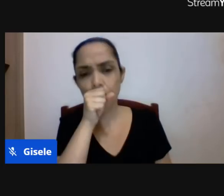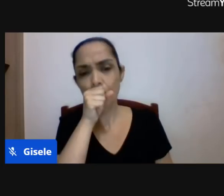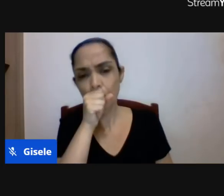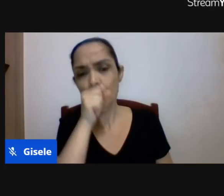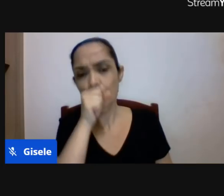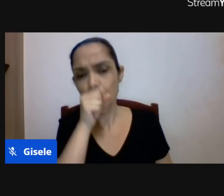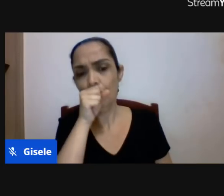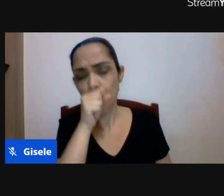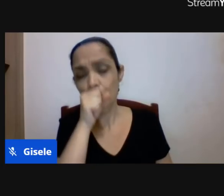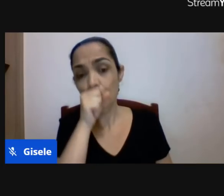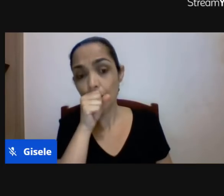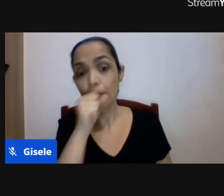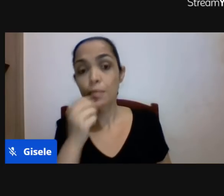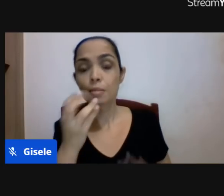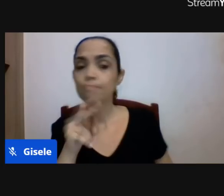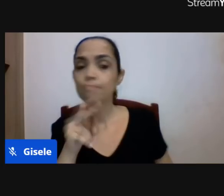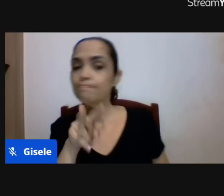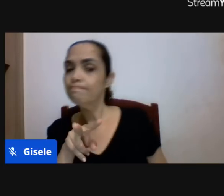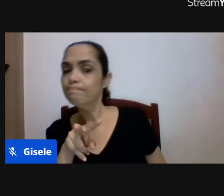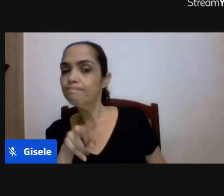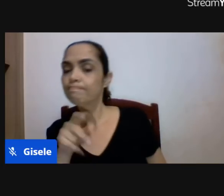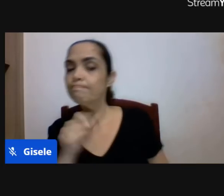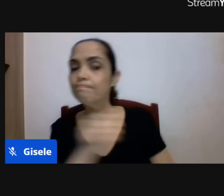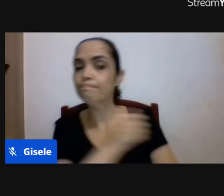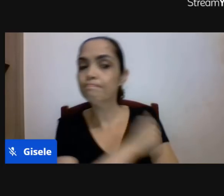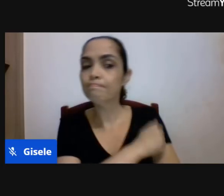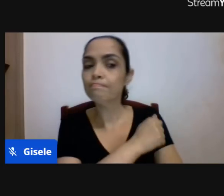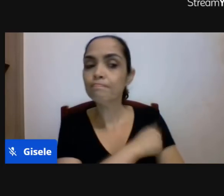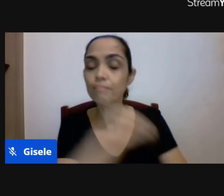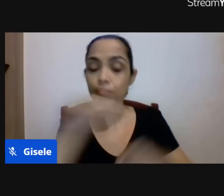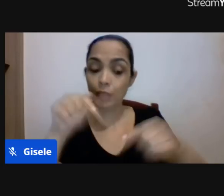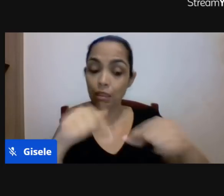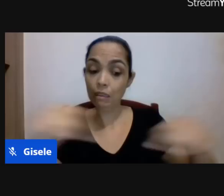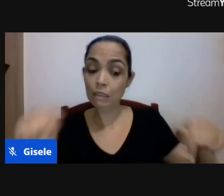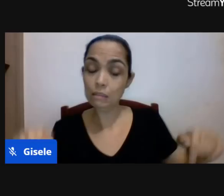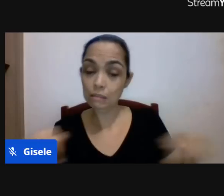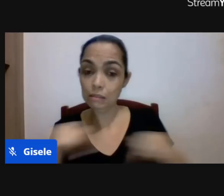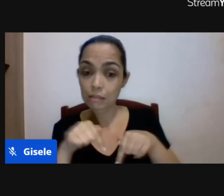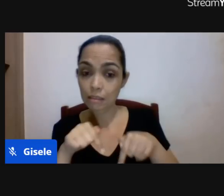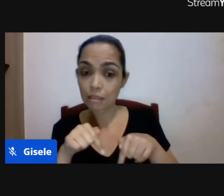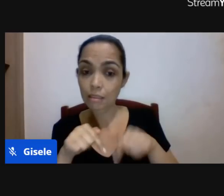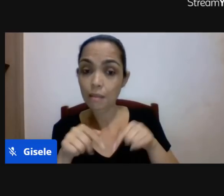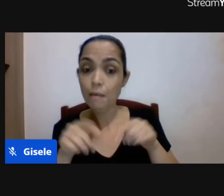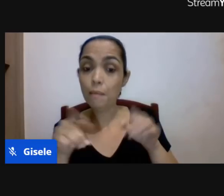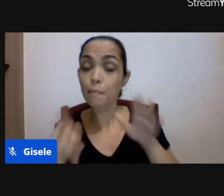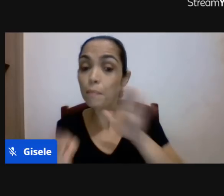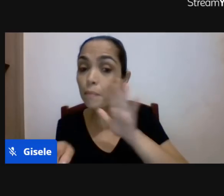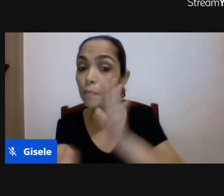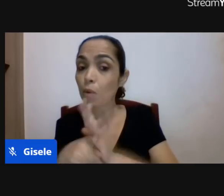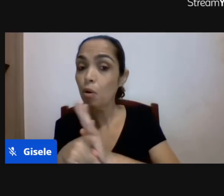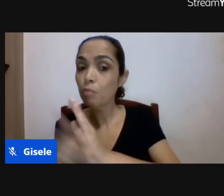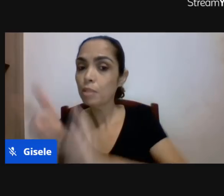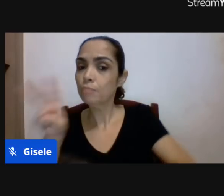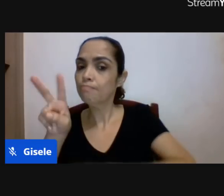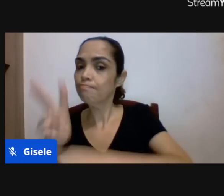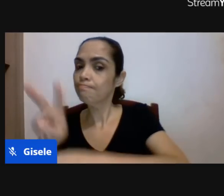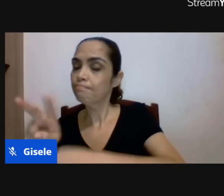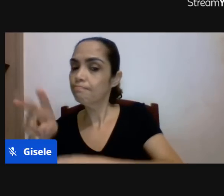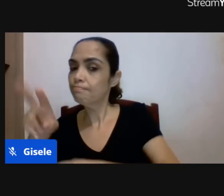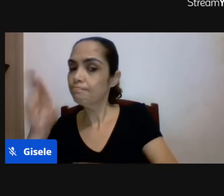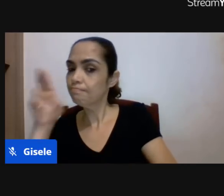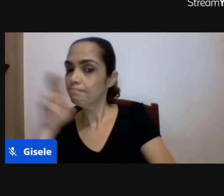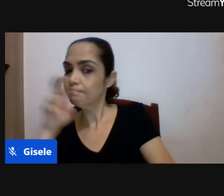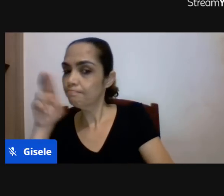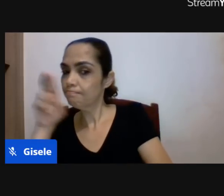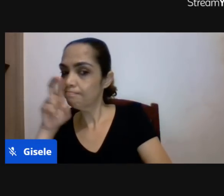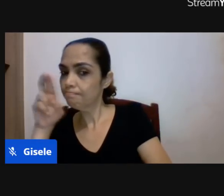começou a tossir. Ele tem que encaminhar essa criança para uma sala, para essa sala que vai ser determinada por cada escola onde vai ser,